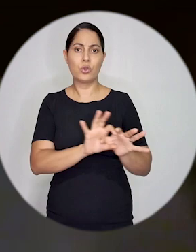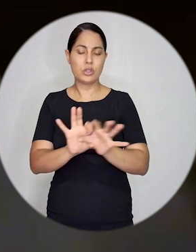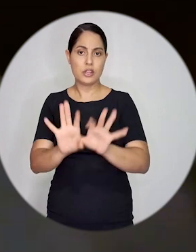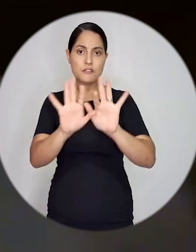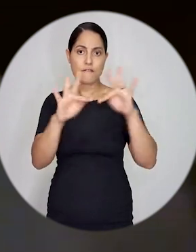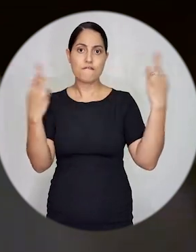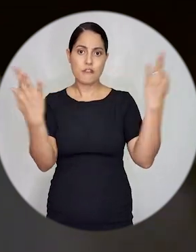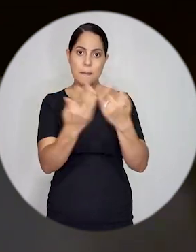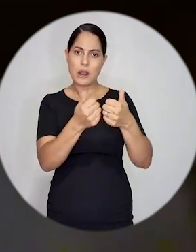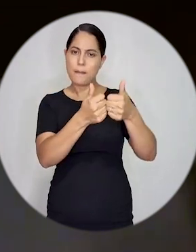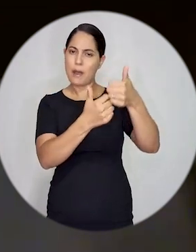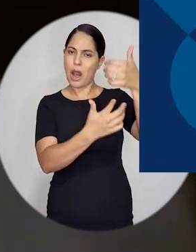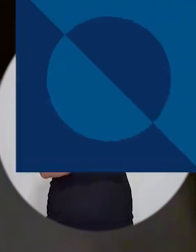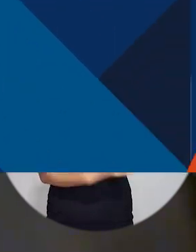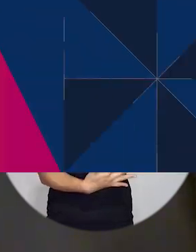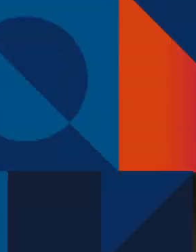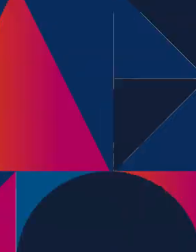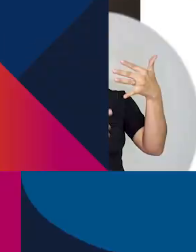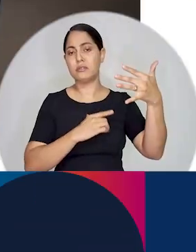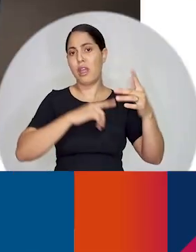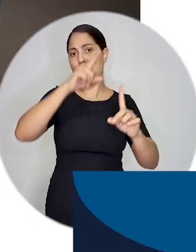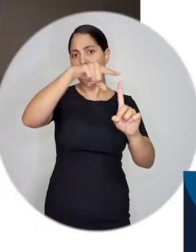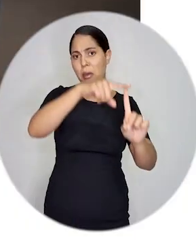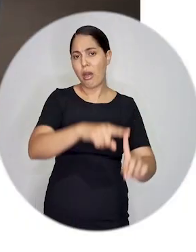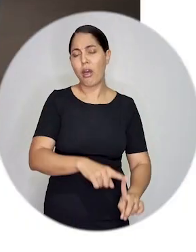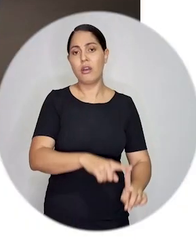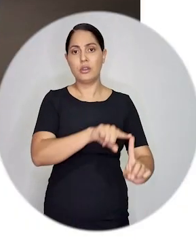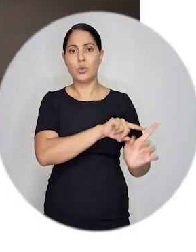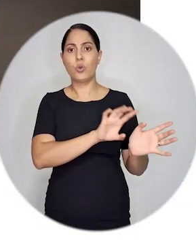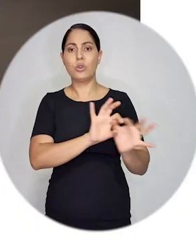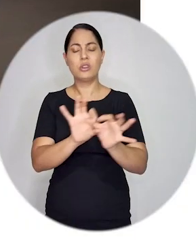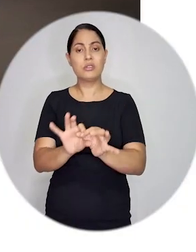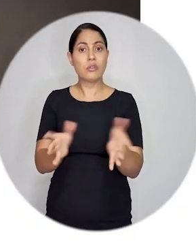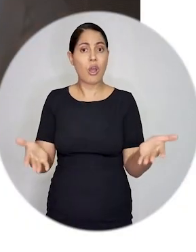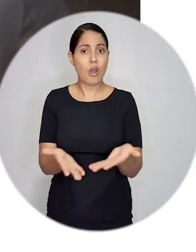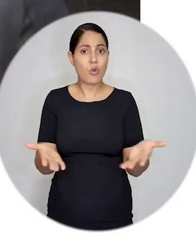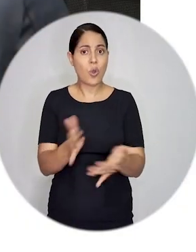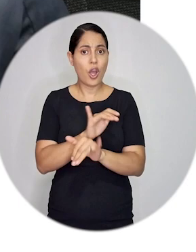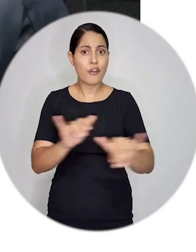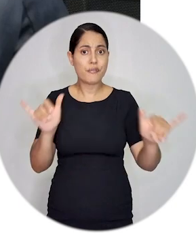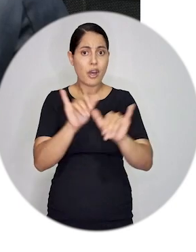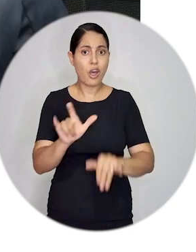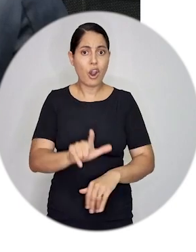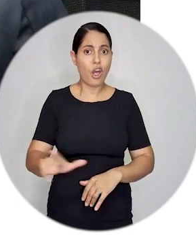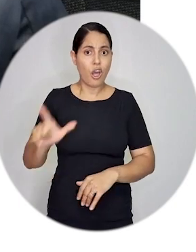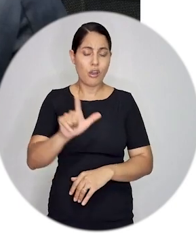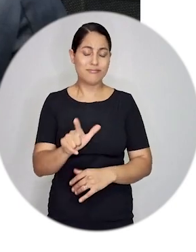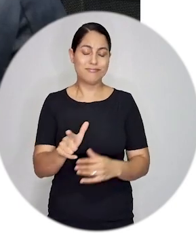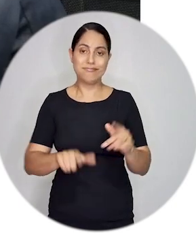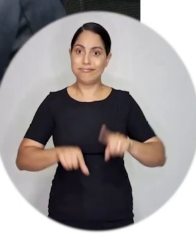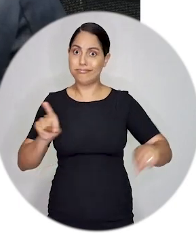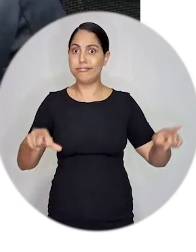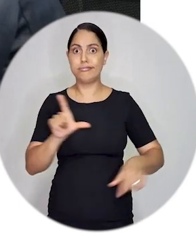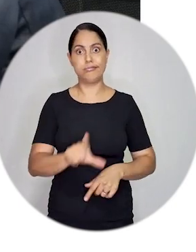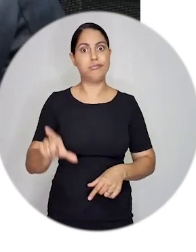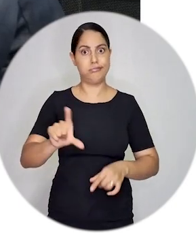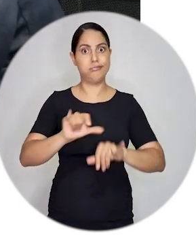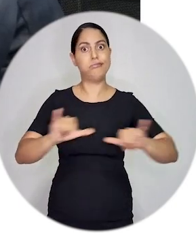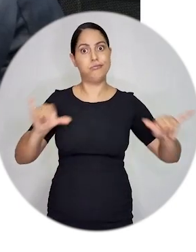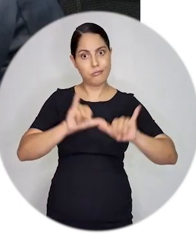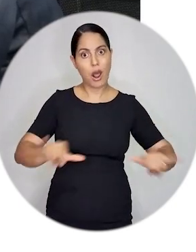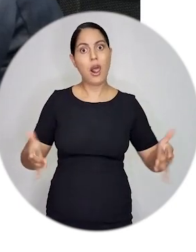de entidade familiar. Então, o que nós fizemos agora foi só falar o óbvio, porque às vezes o óbvio precisa ser